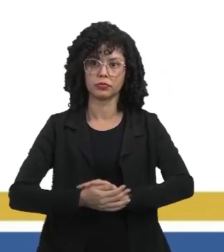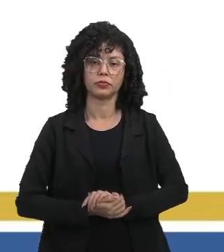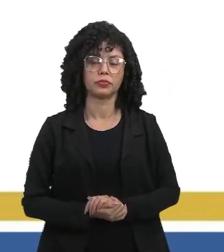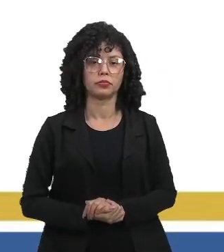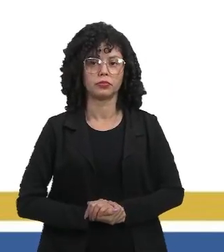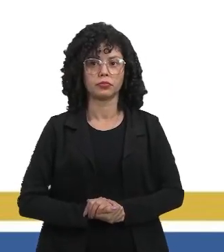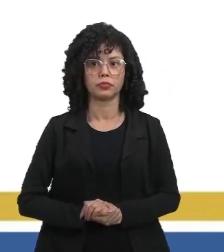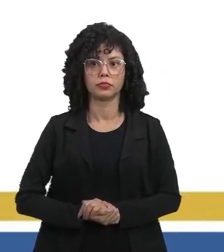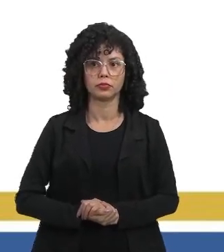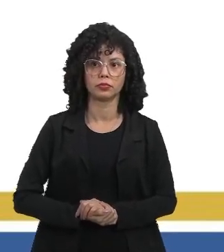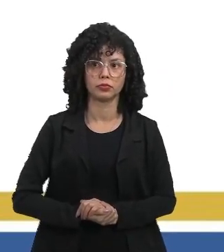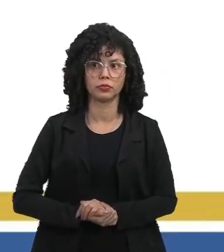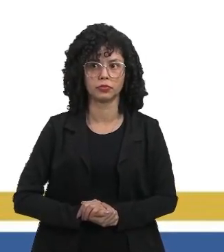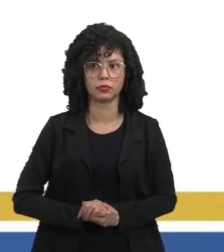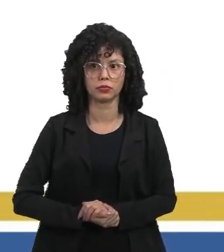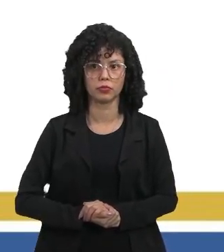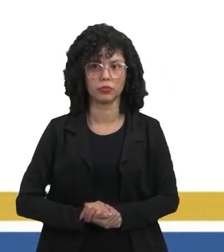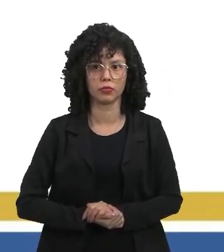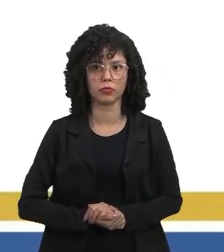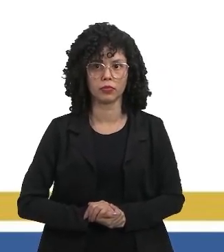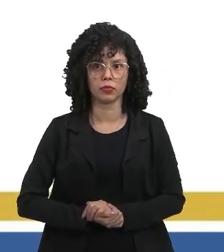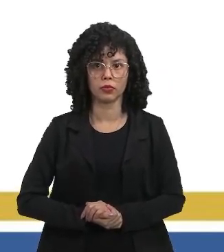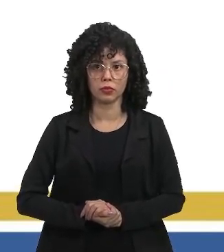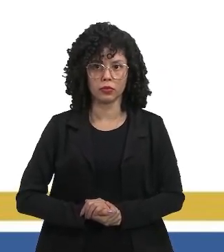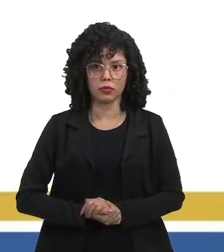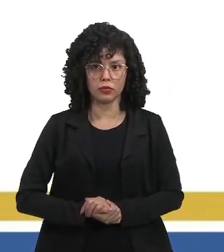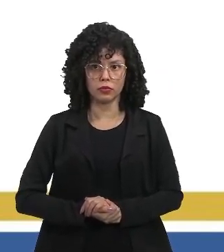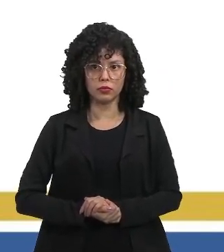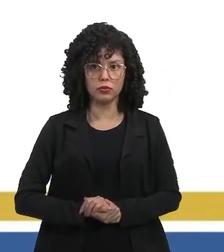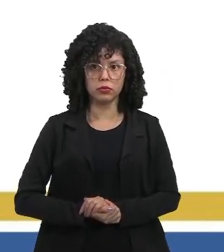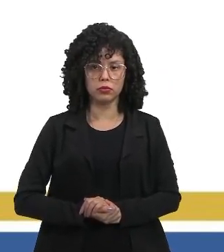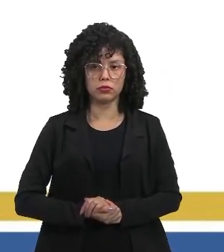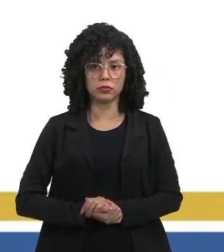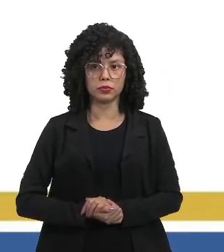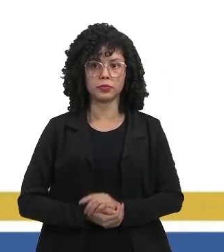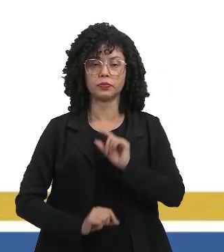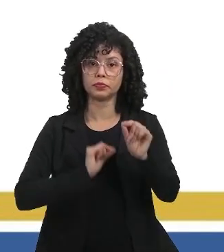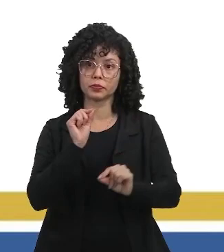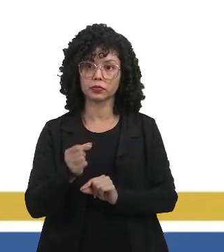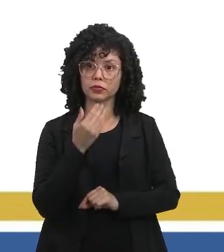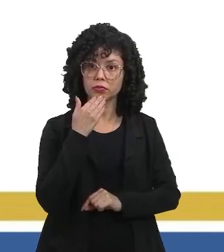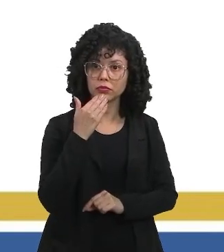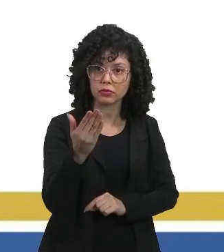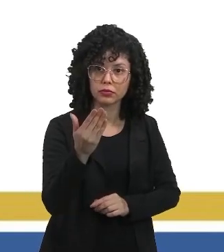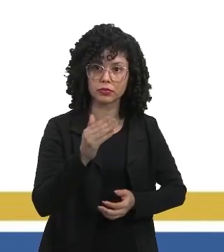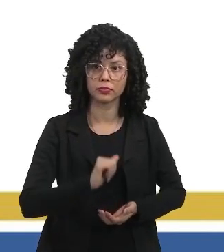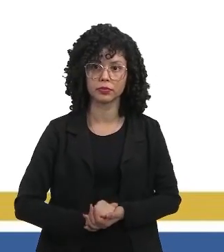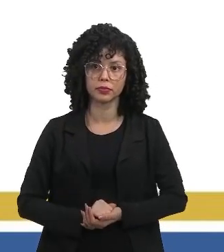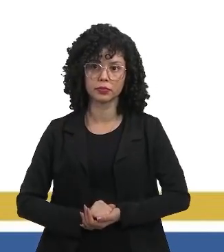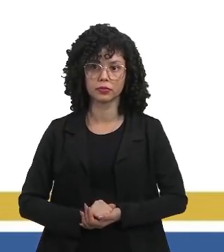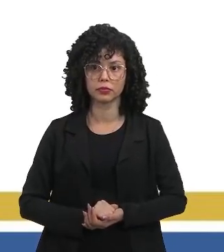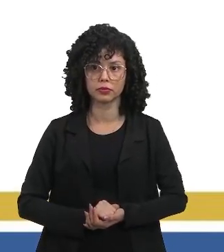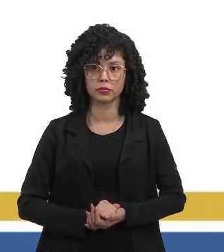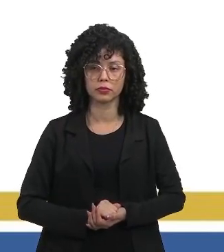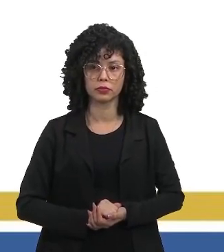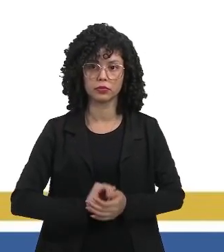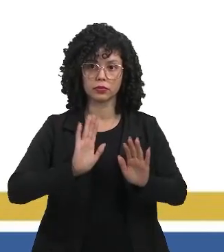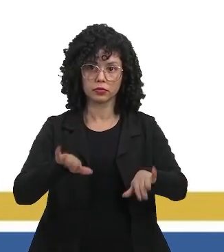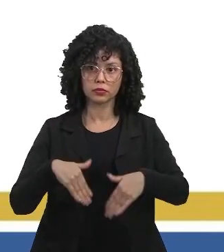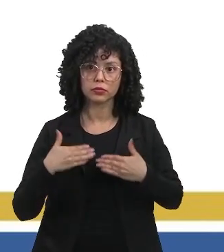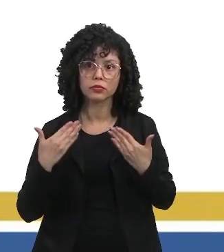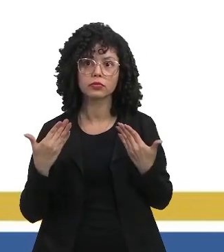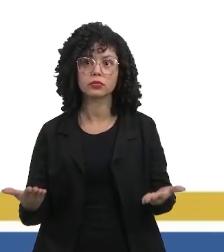da composição do do detergente o que que a questão quer qual